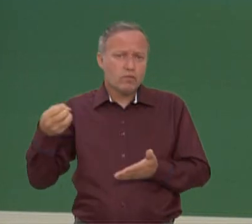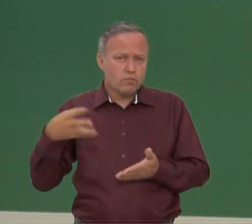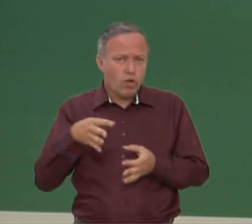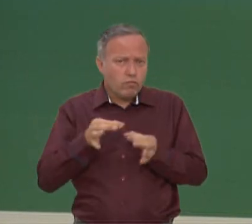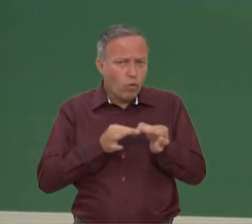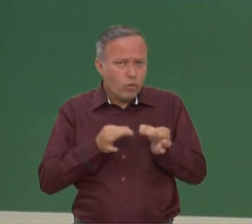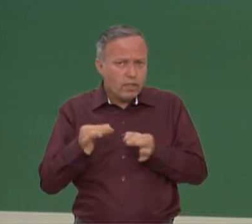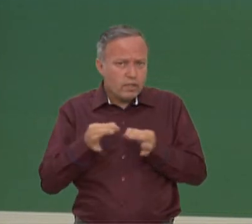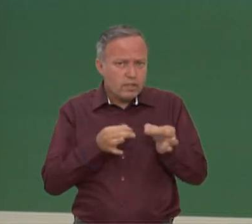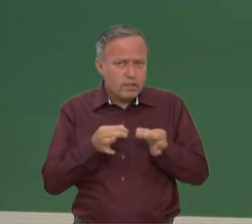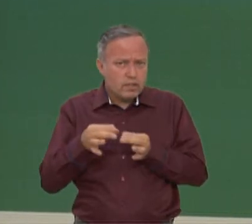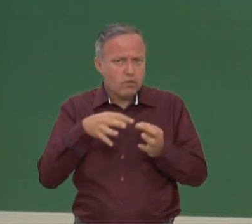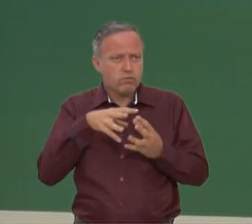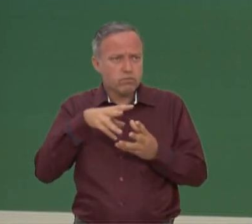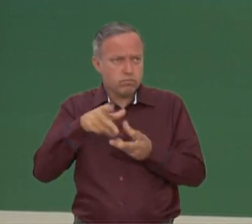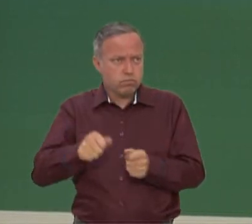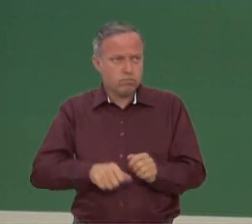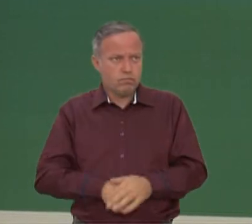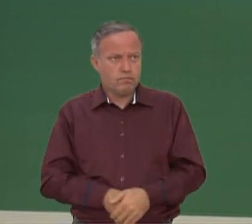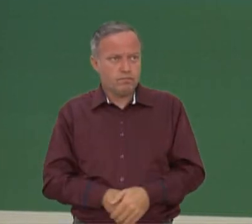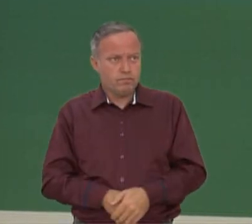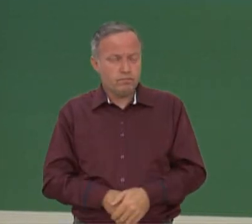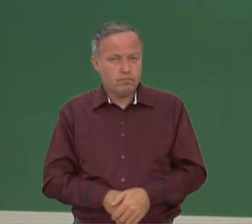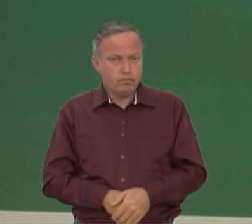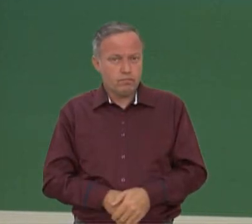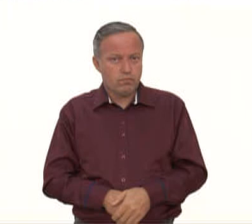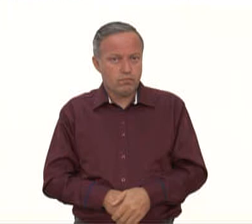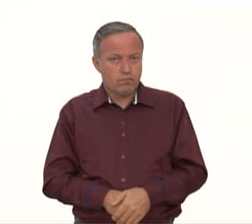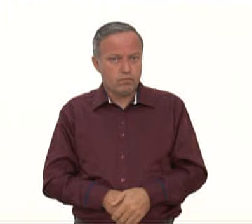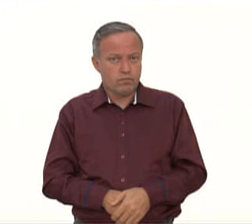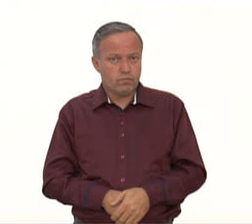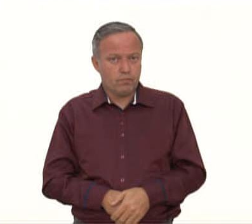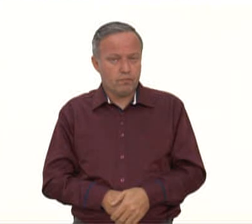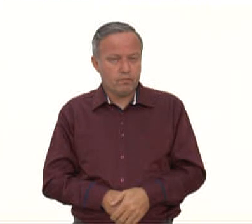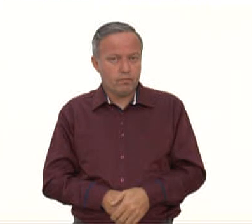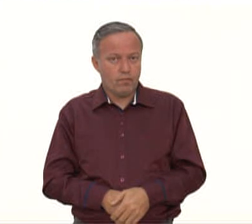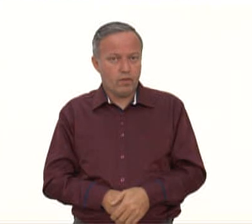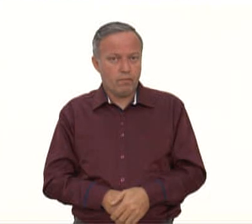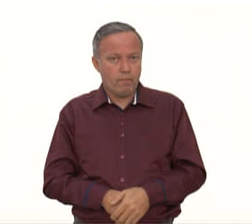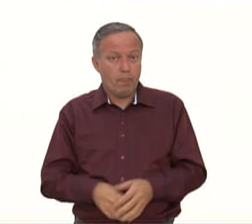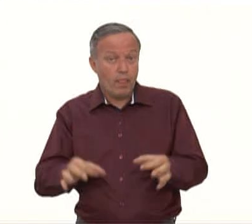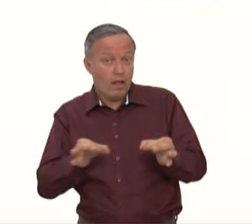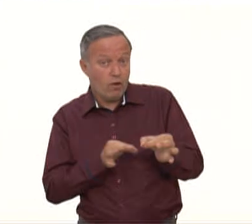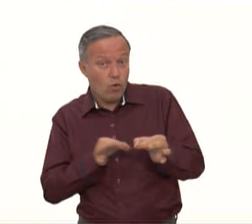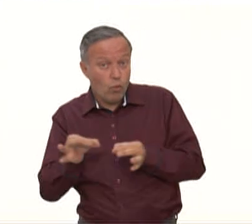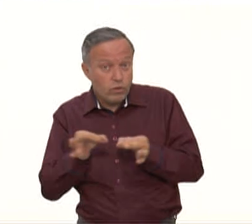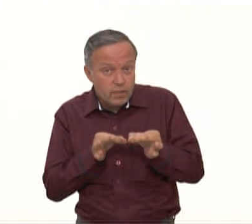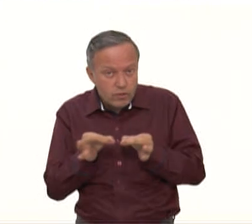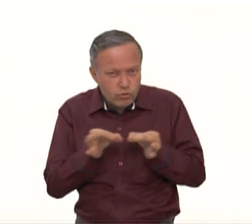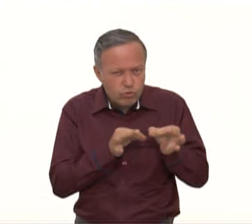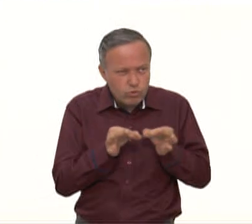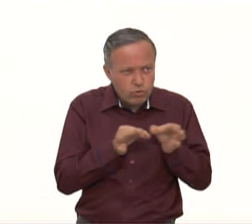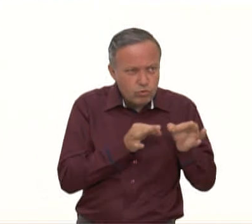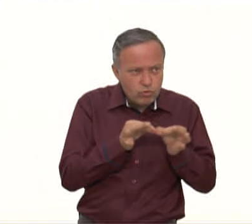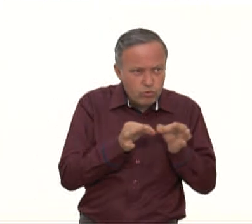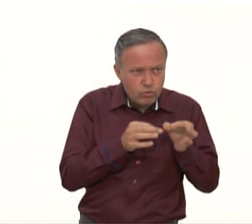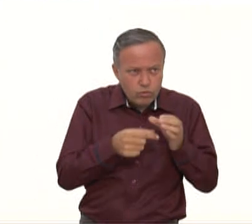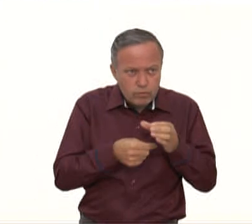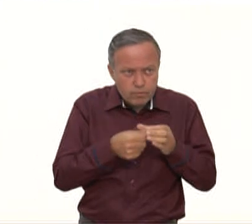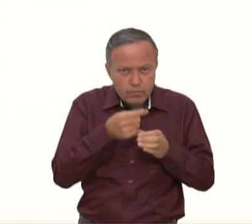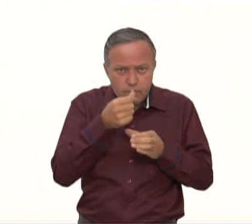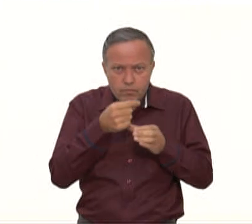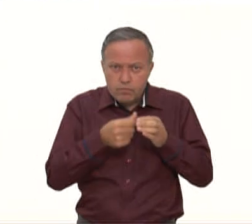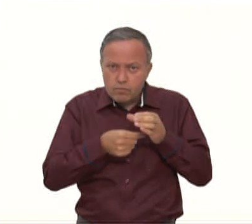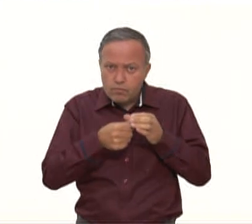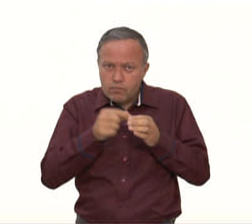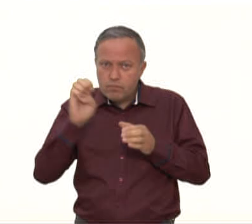ordem mundial? Então, nós temos lá a reconstrução das economias dos países aliados, especialmente da Europa Ocidental